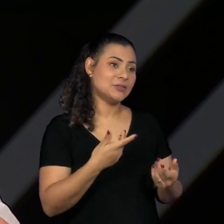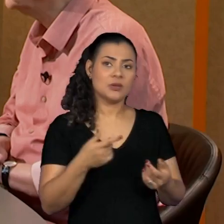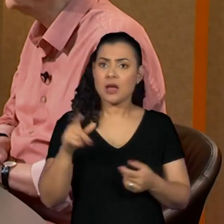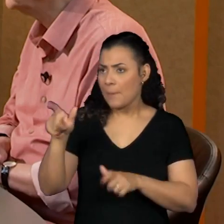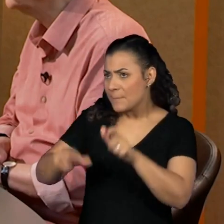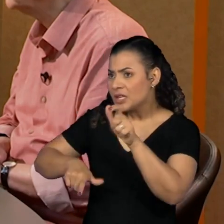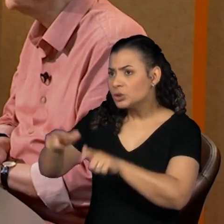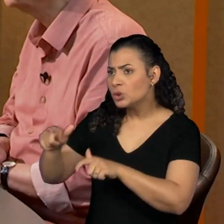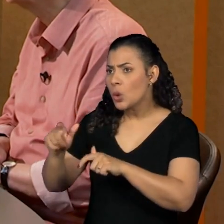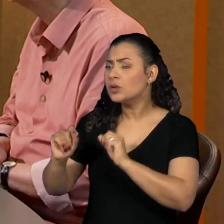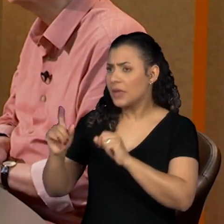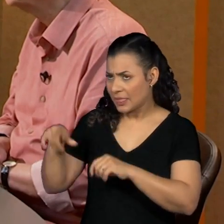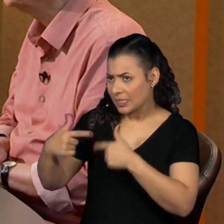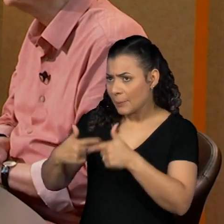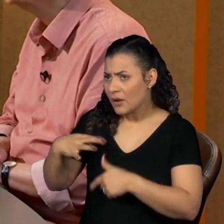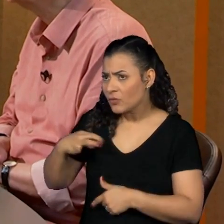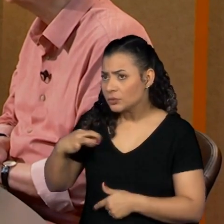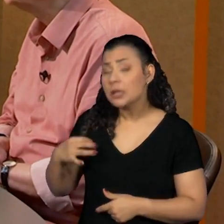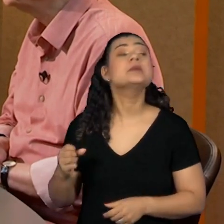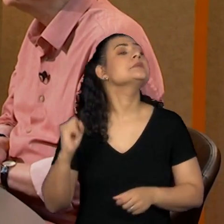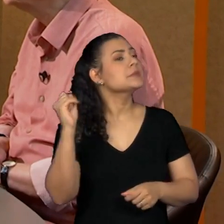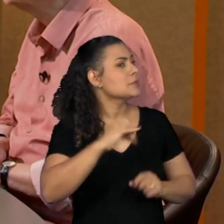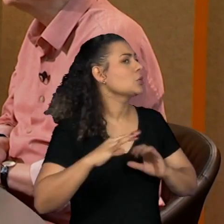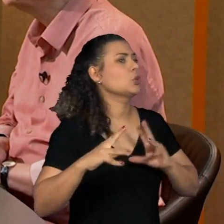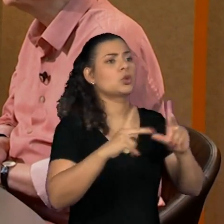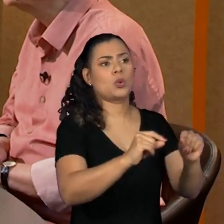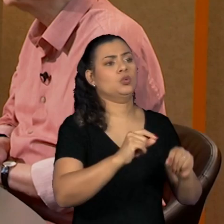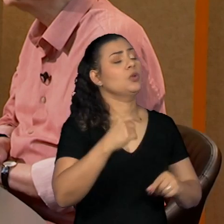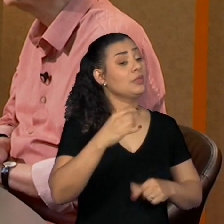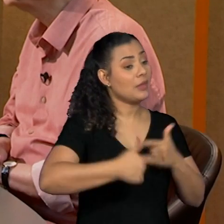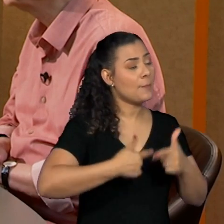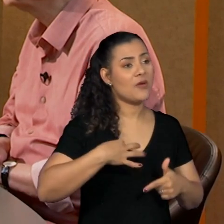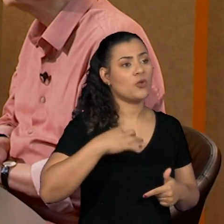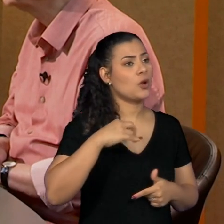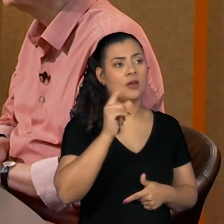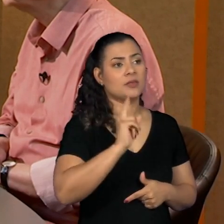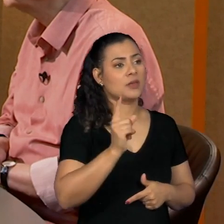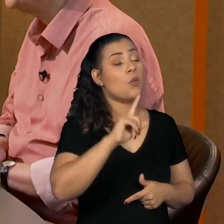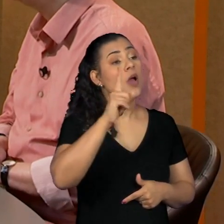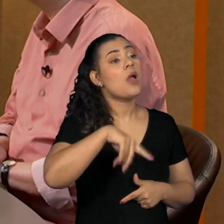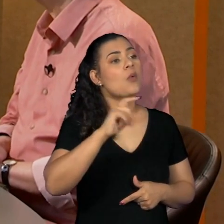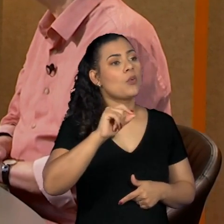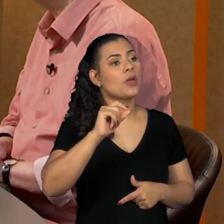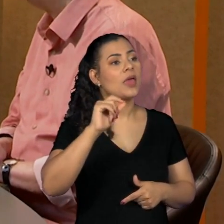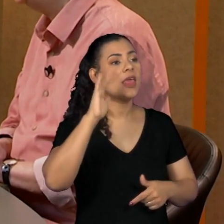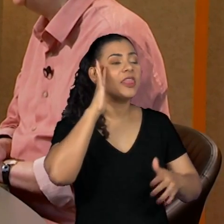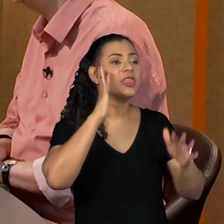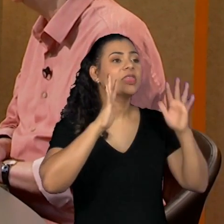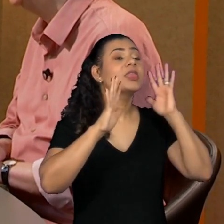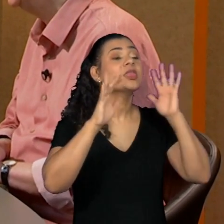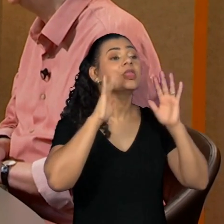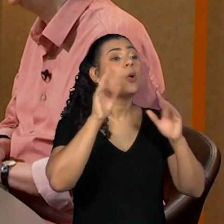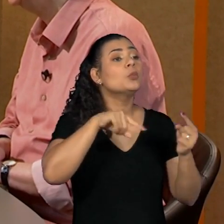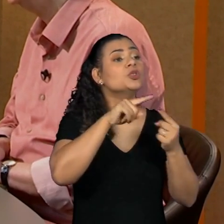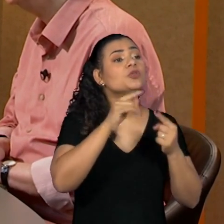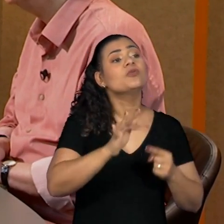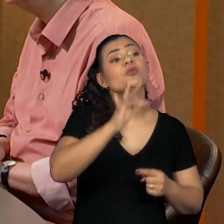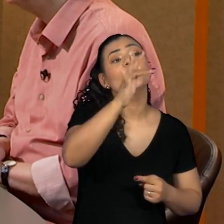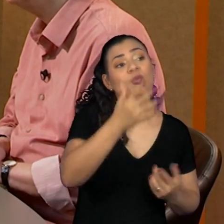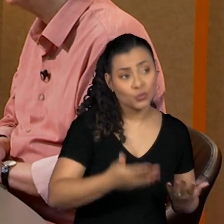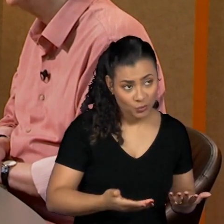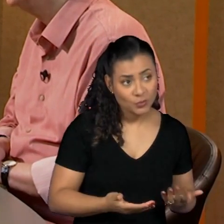voluntário. Todos. Eu costumo dizer que eles não são voluntários, são ideólogos. Porque eu digo o seguinte,